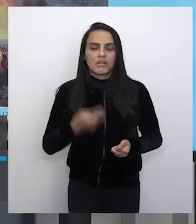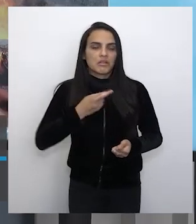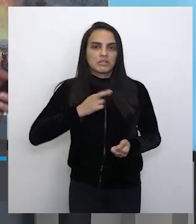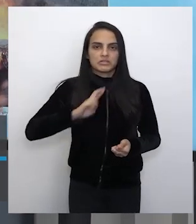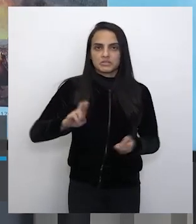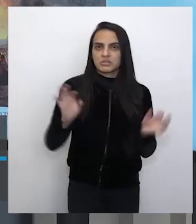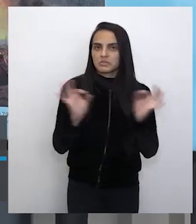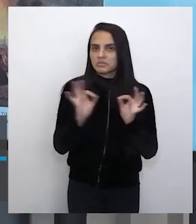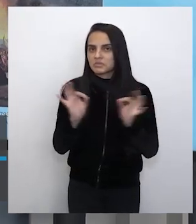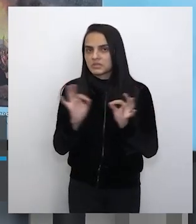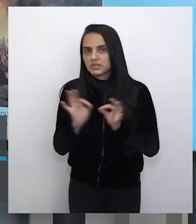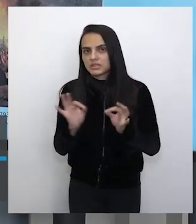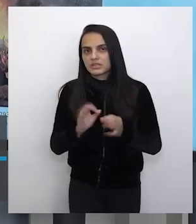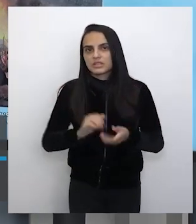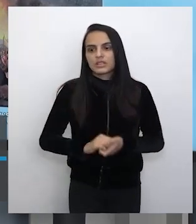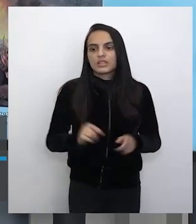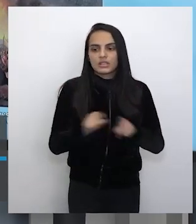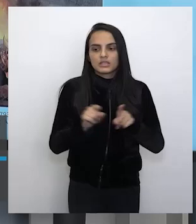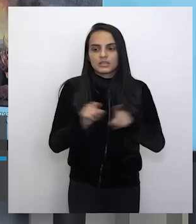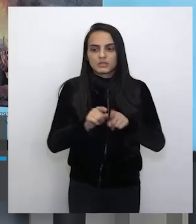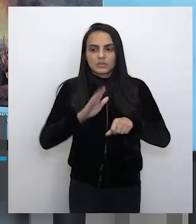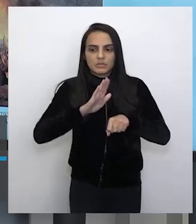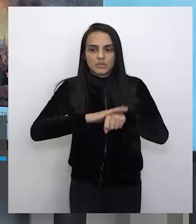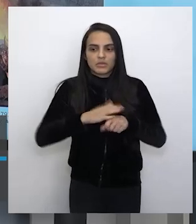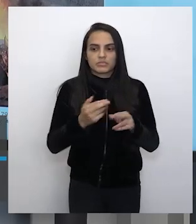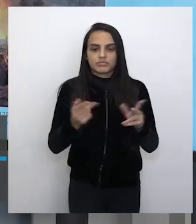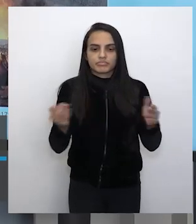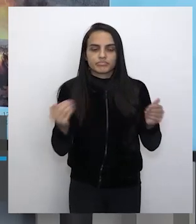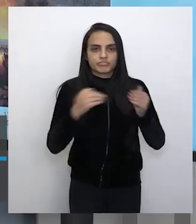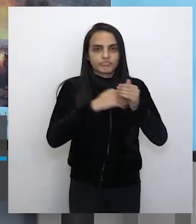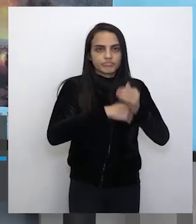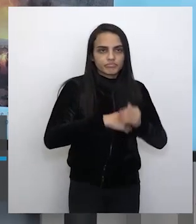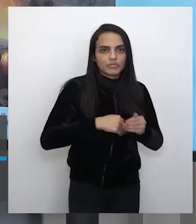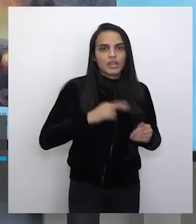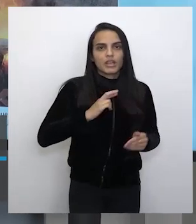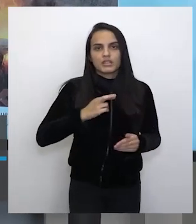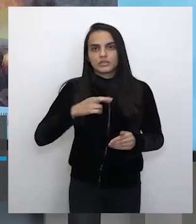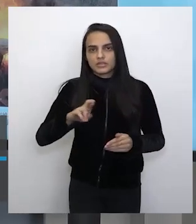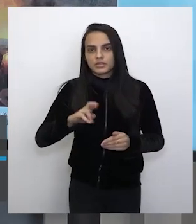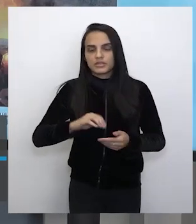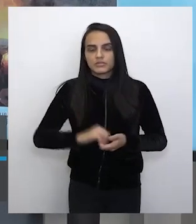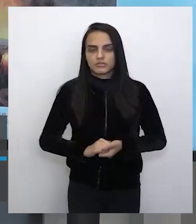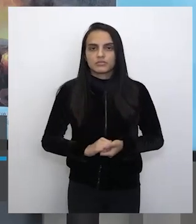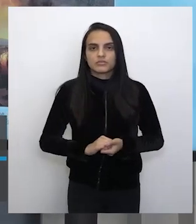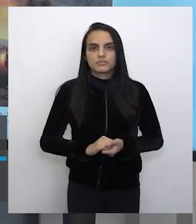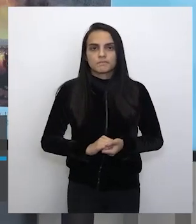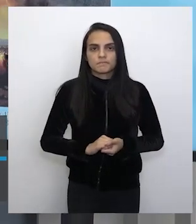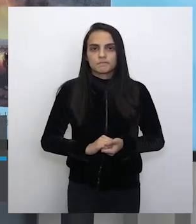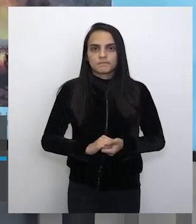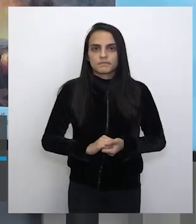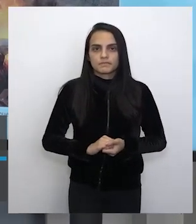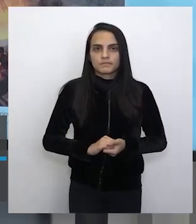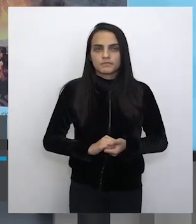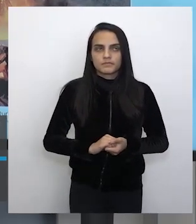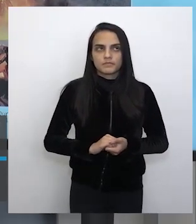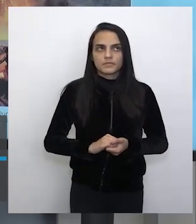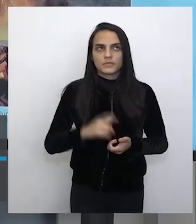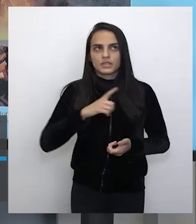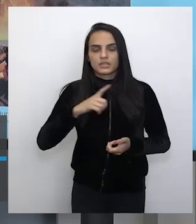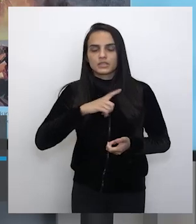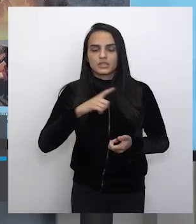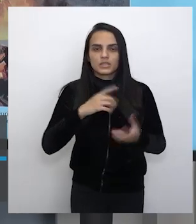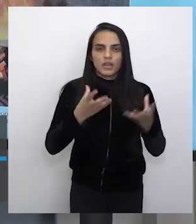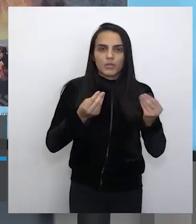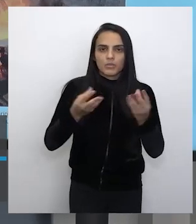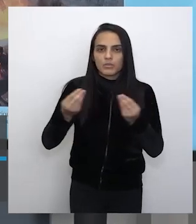praticavam escondido, né, a religião aí, né, as suas crenças ancestrais. né? Nesse caso, a gente tinha muitos